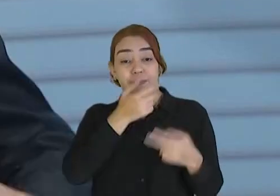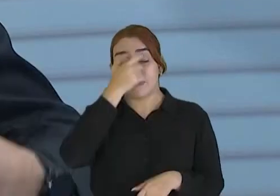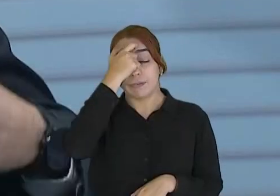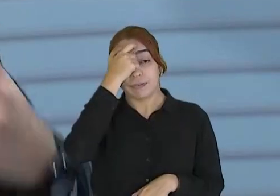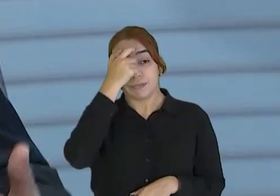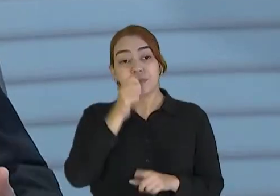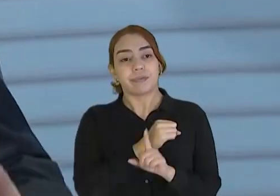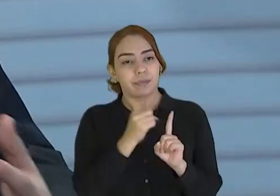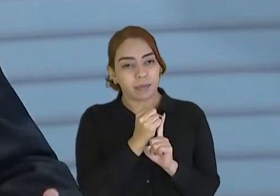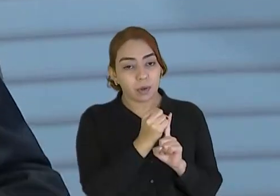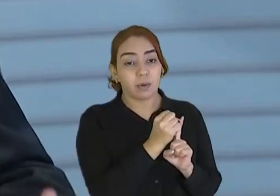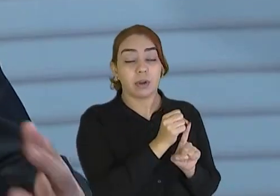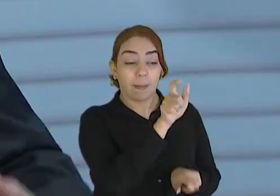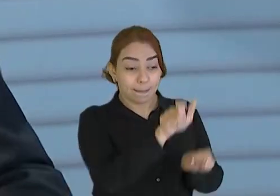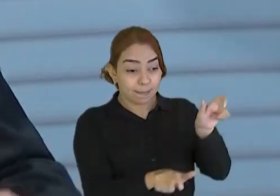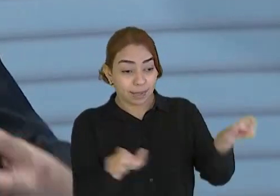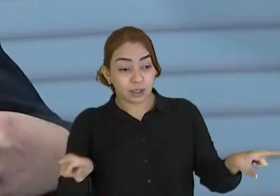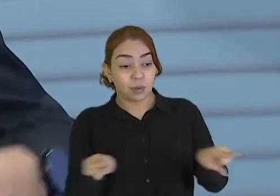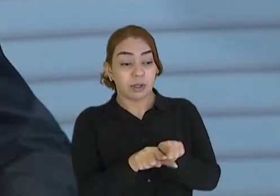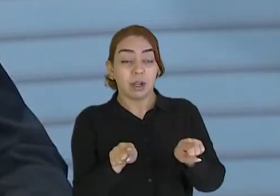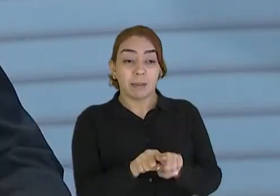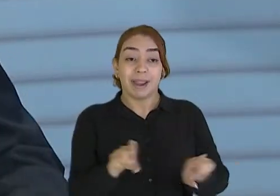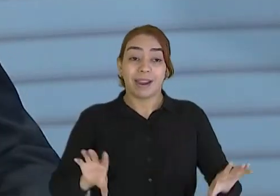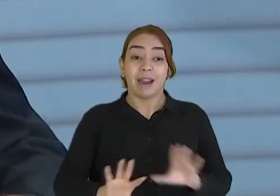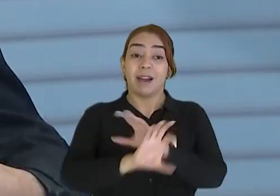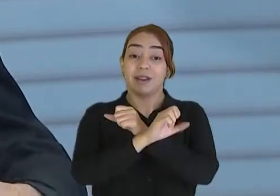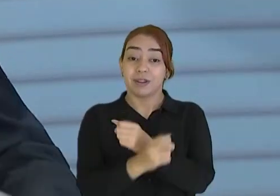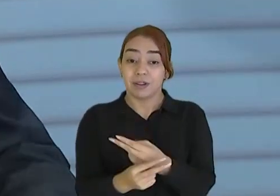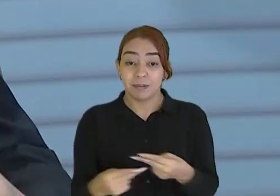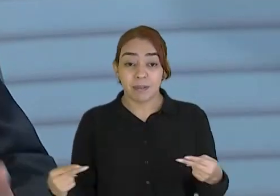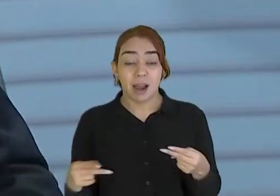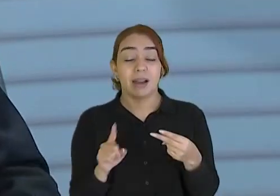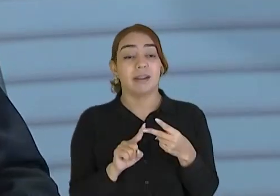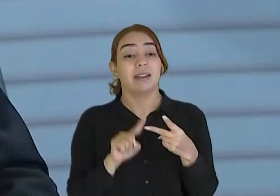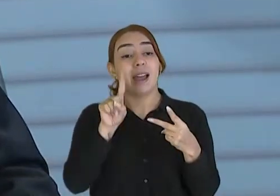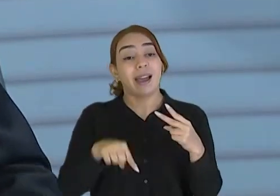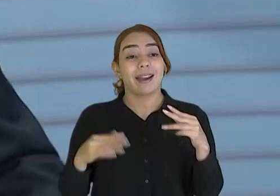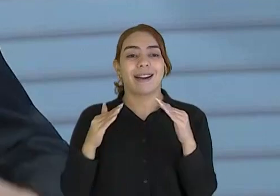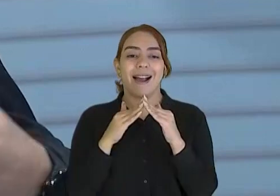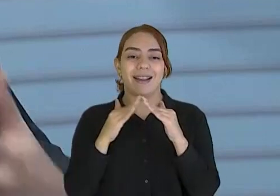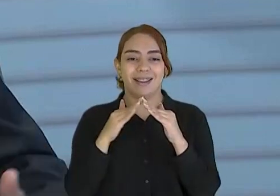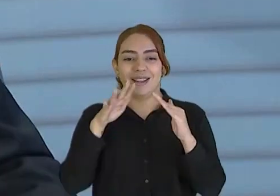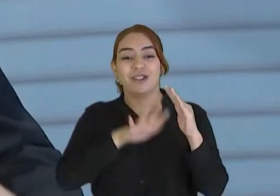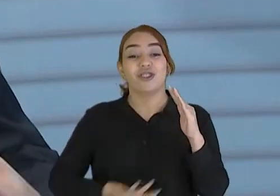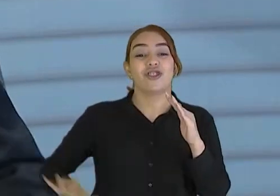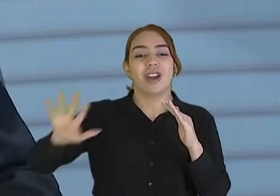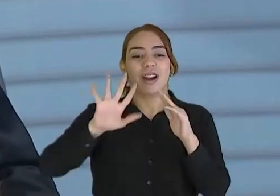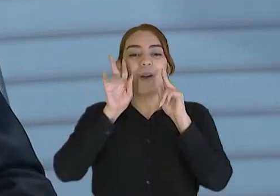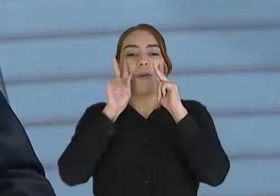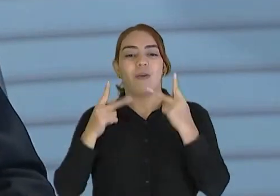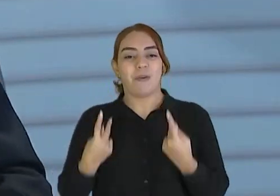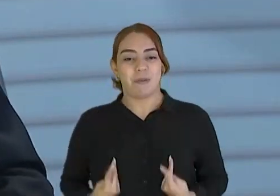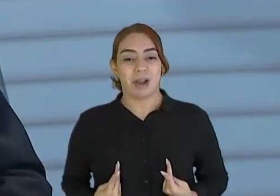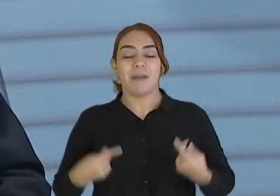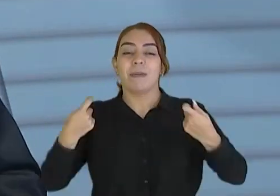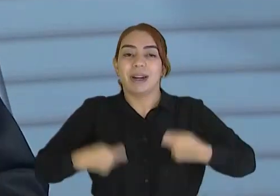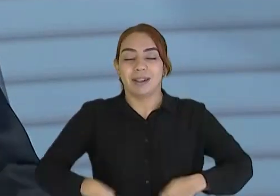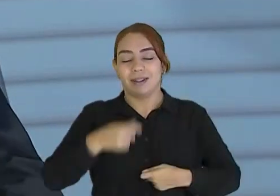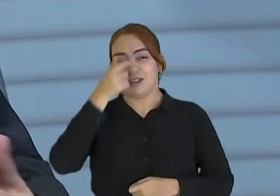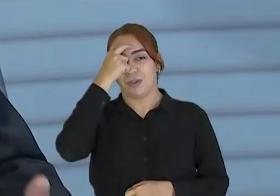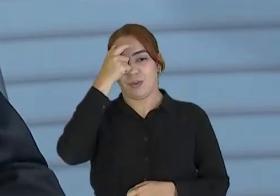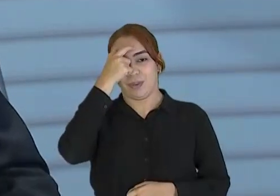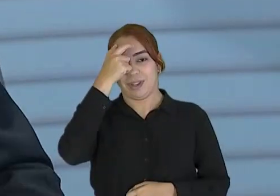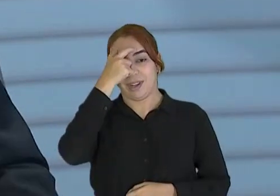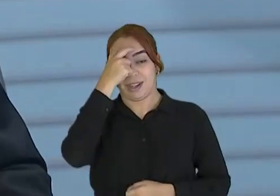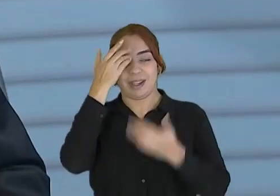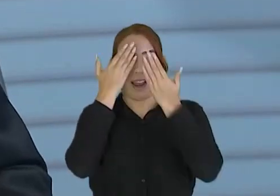proteção do próprio planeta, inclusive dos seres que moram dentro, ou seja, a nossa casa comum, né? Nós humanos precisamos, sim. Então, ou seja, essa